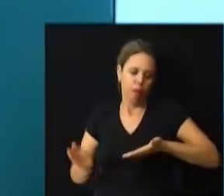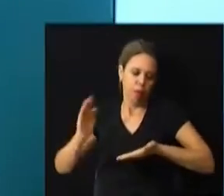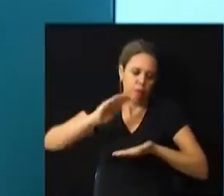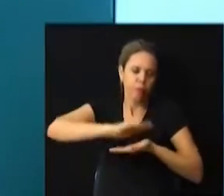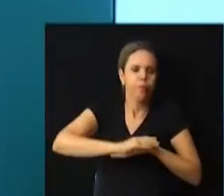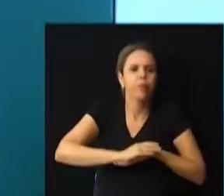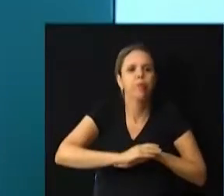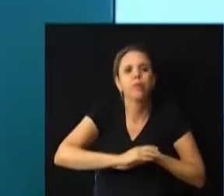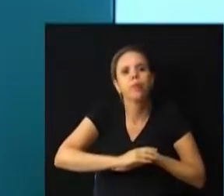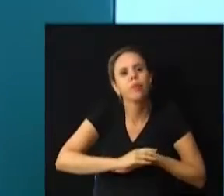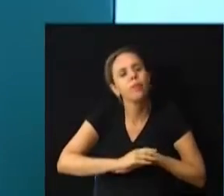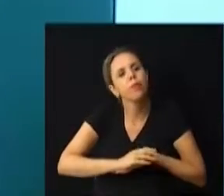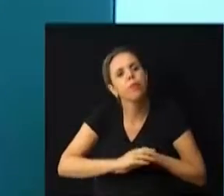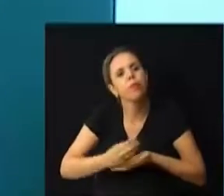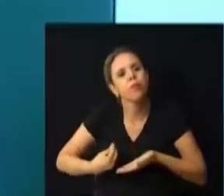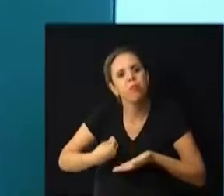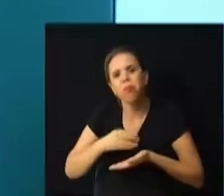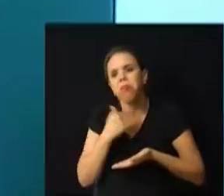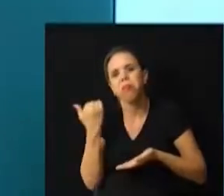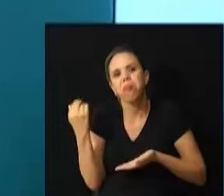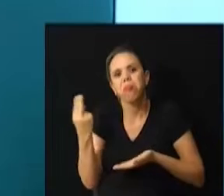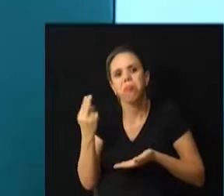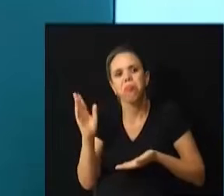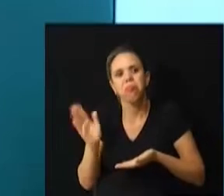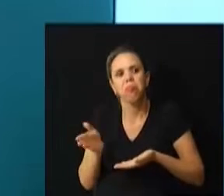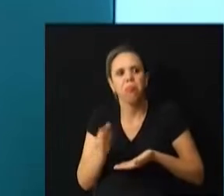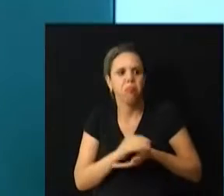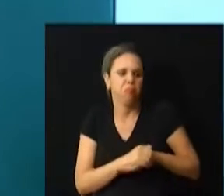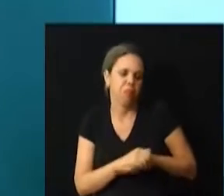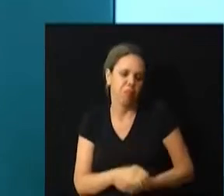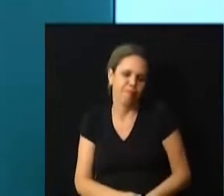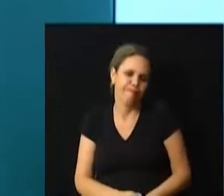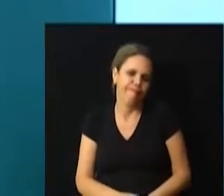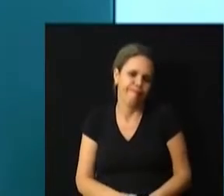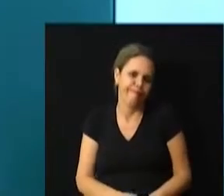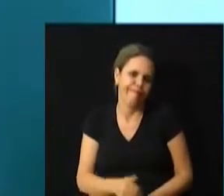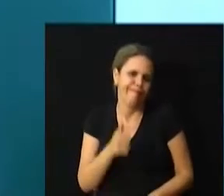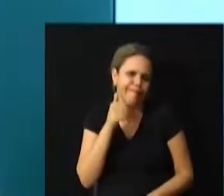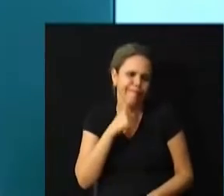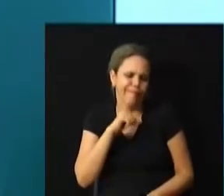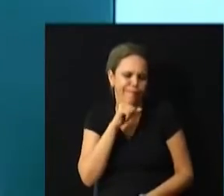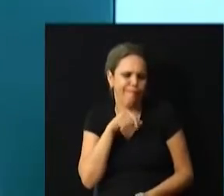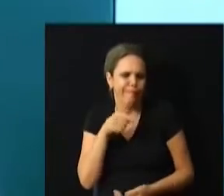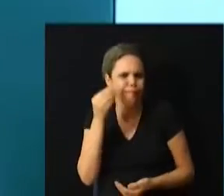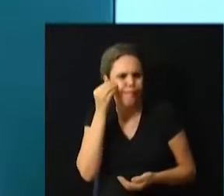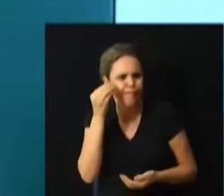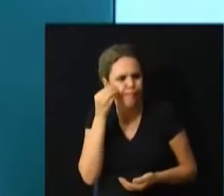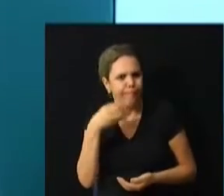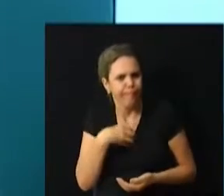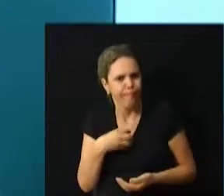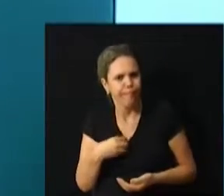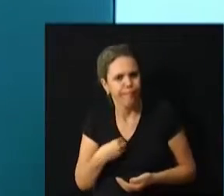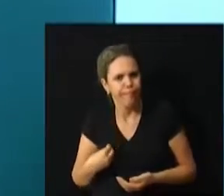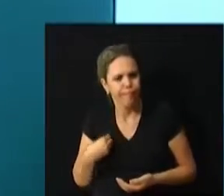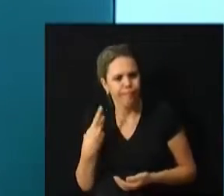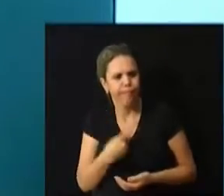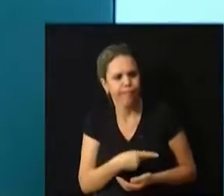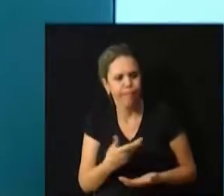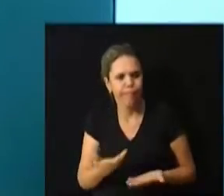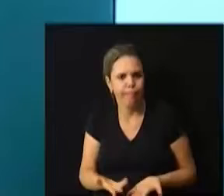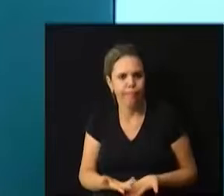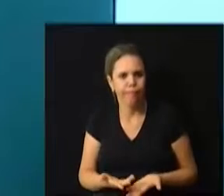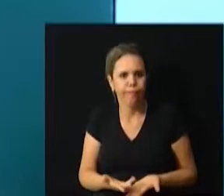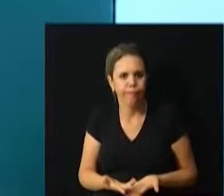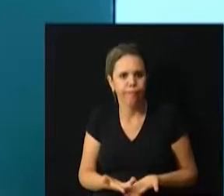baixo, né? E sem vida já, tá? E ela fez daquilo uma bandeira para a vida